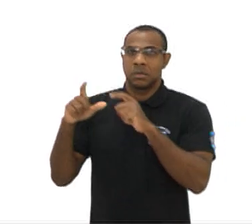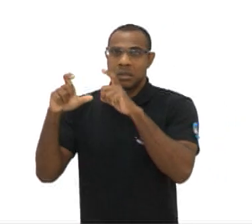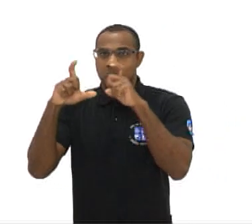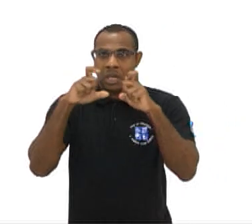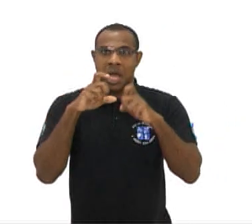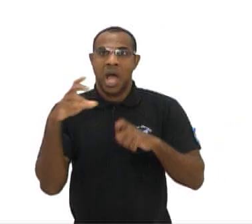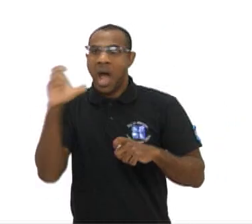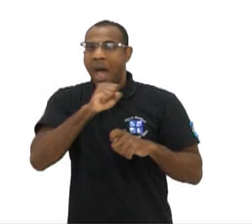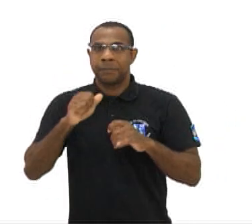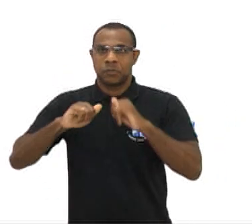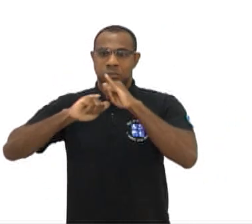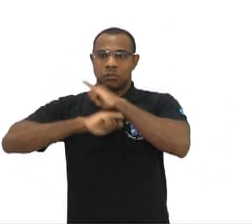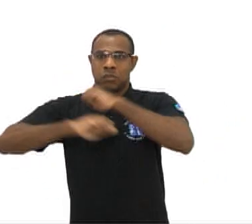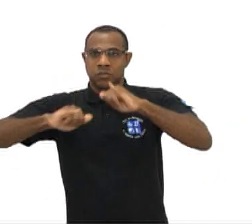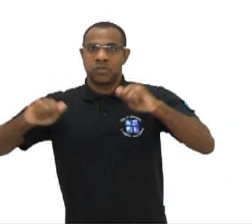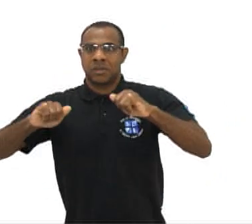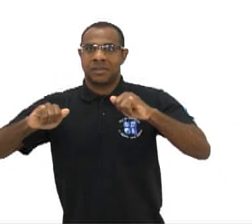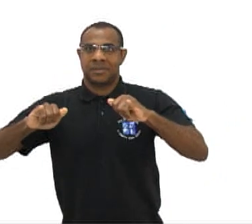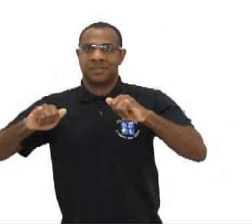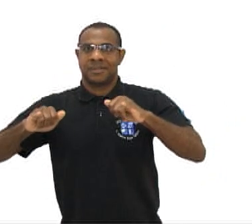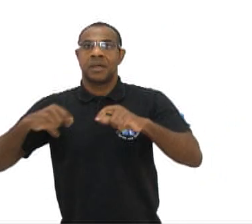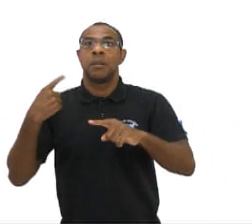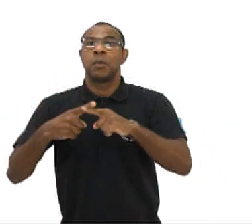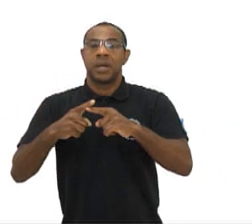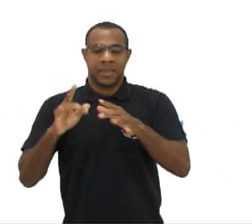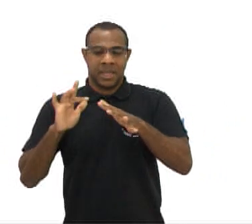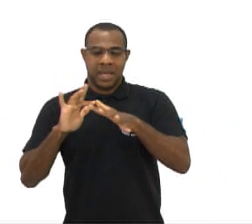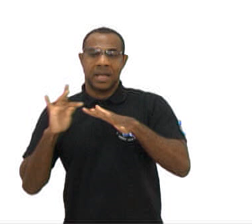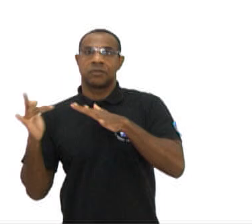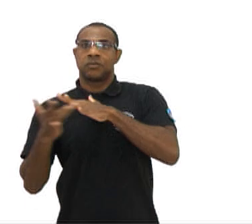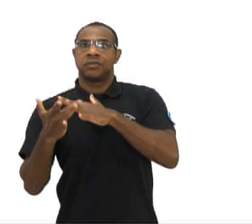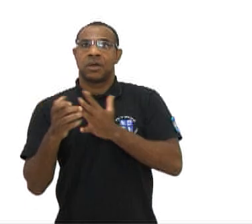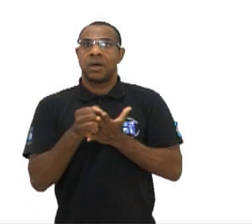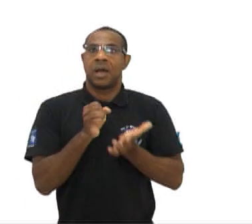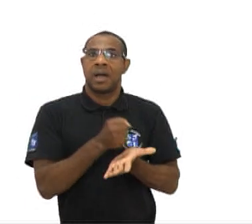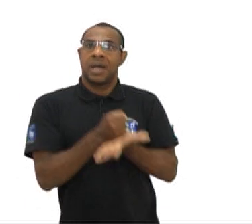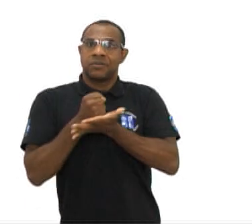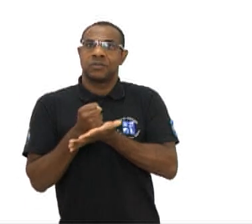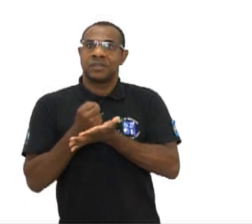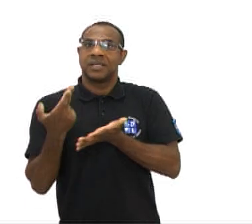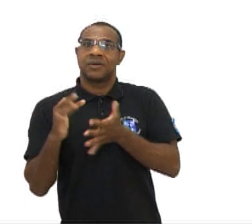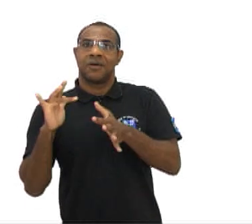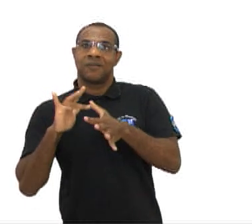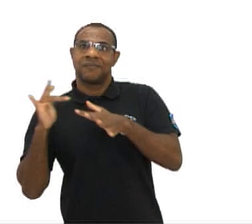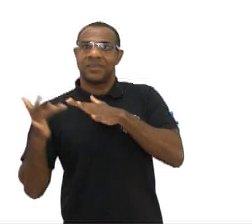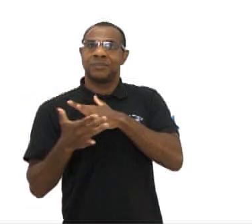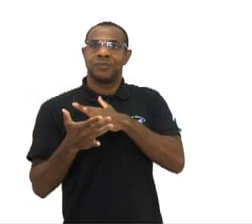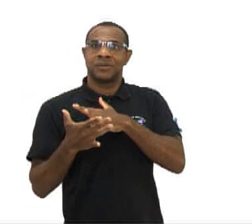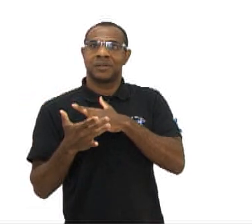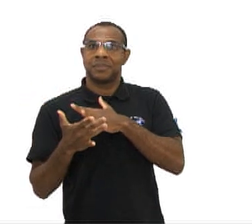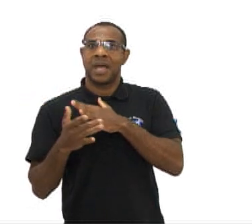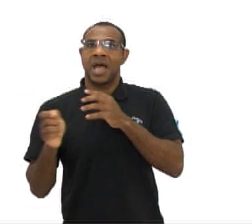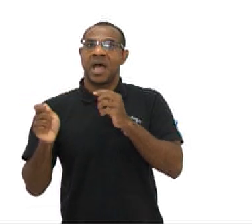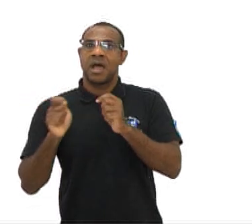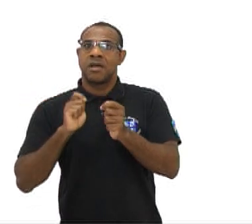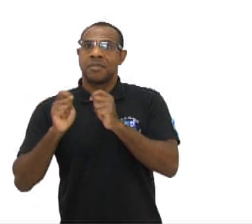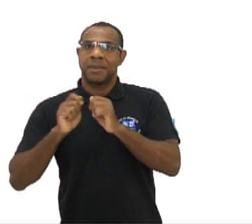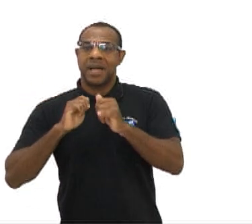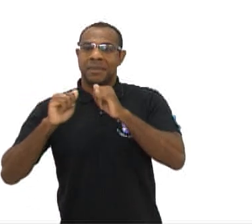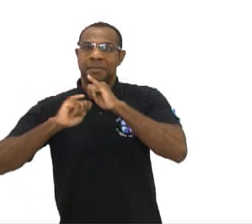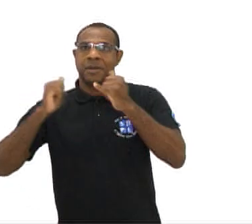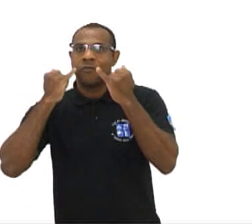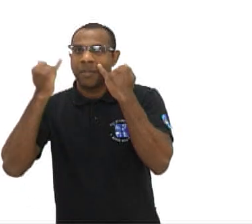com a massificação das redes sociais virtuais, como o Facebook. E ele traz aqui quantas pessoas